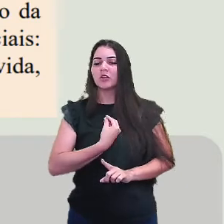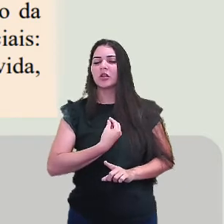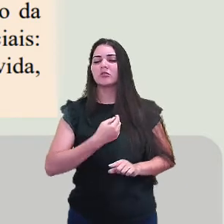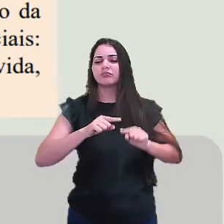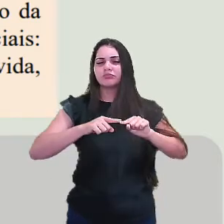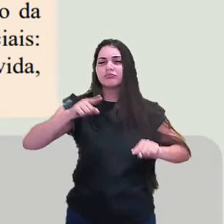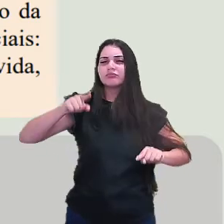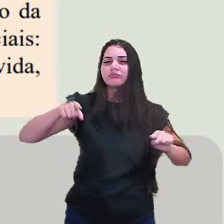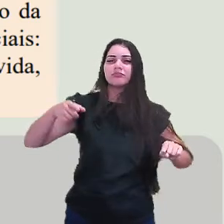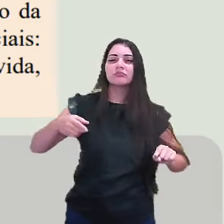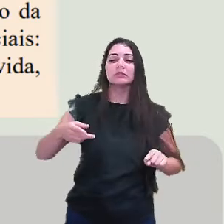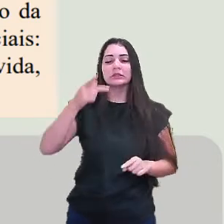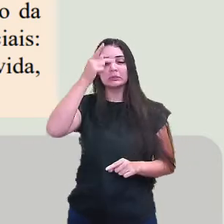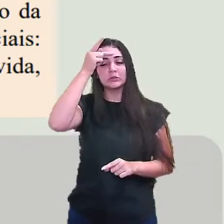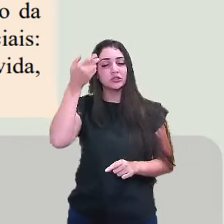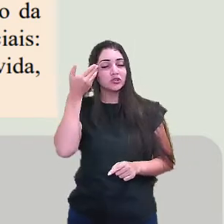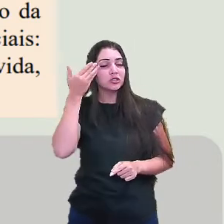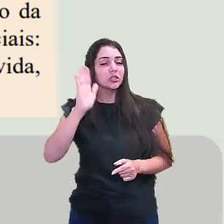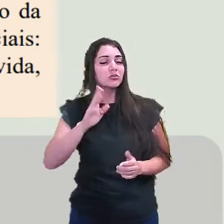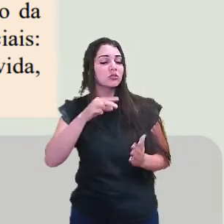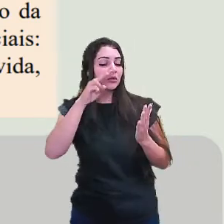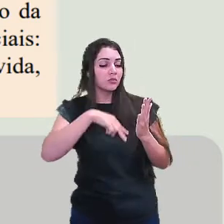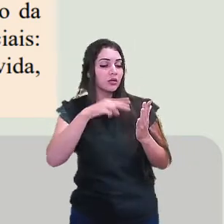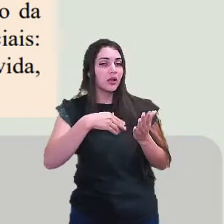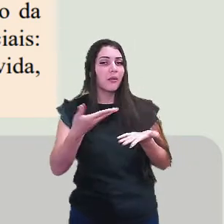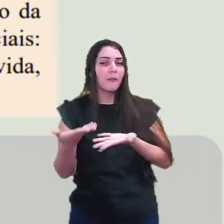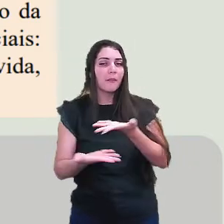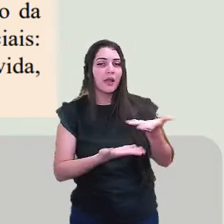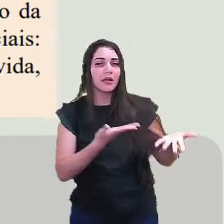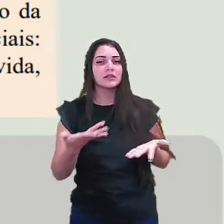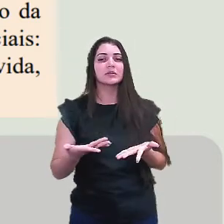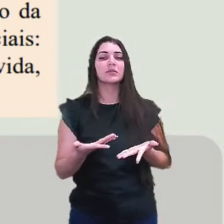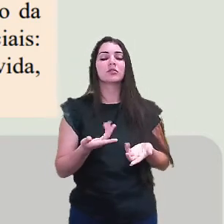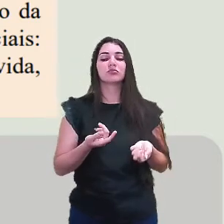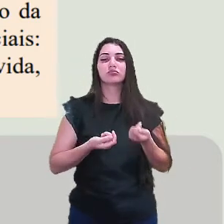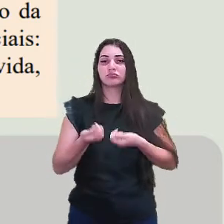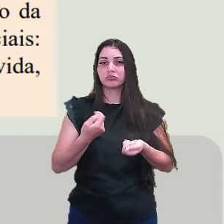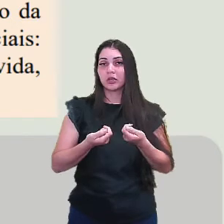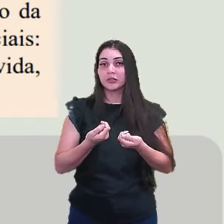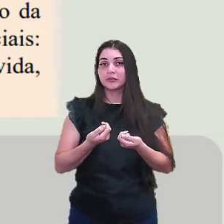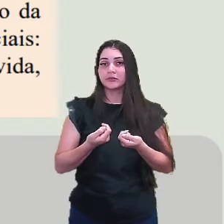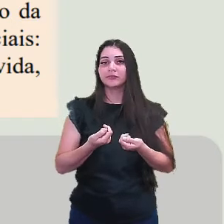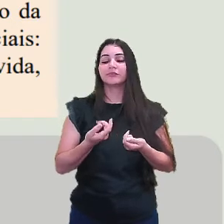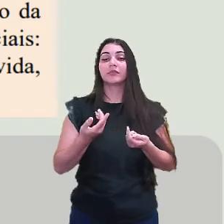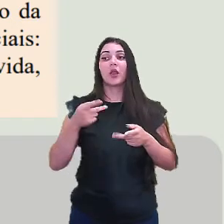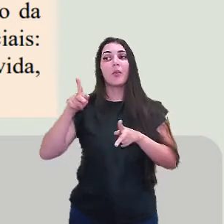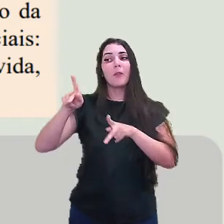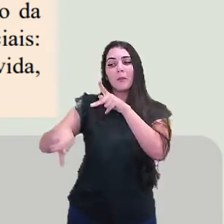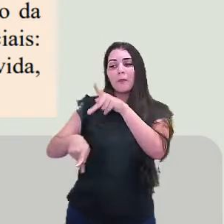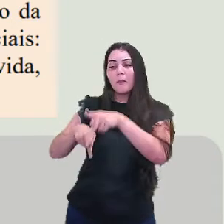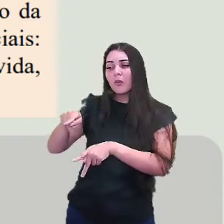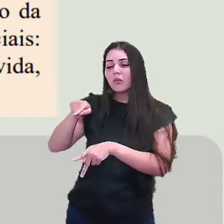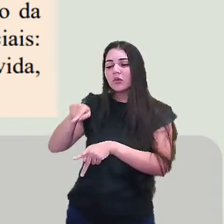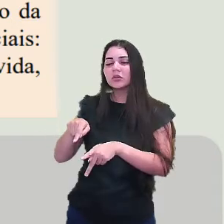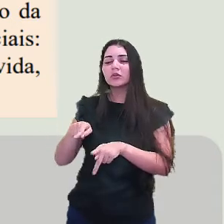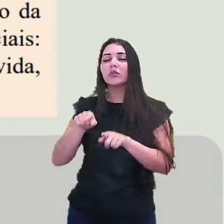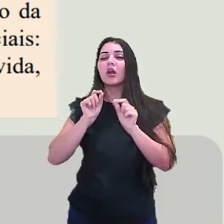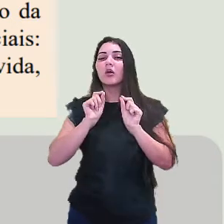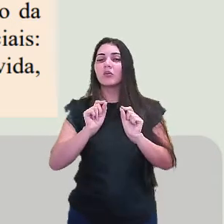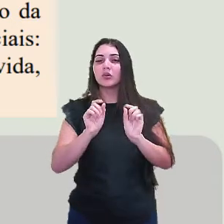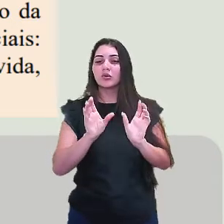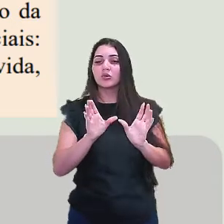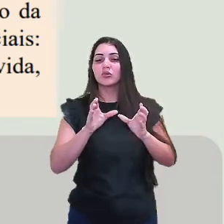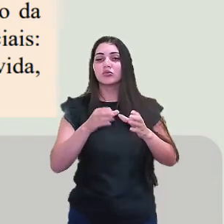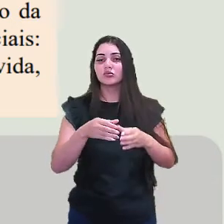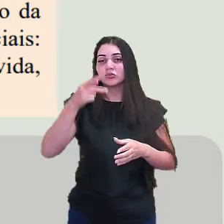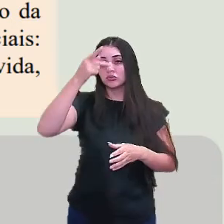analfabetismo, participação na renda e etc. Então, população, pessoal, é esse conjunto de pessoas que